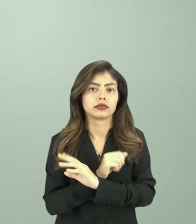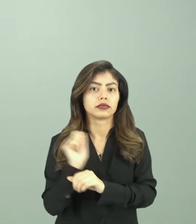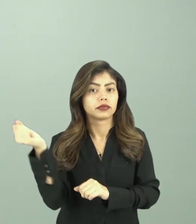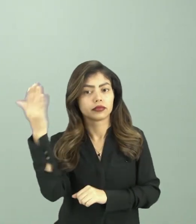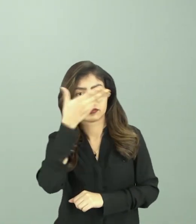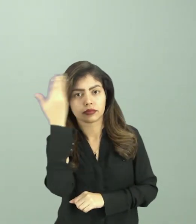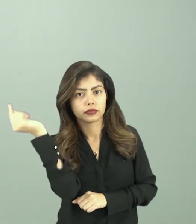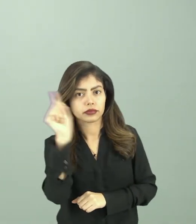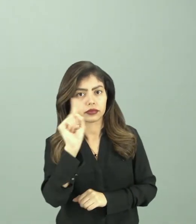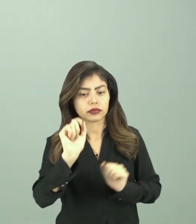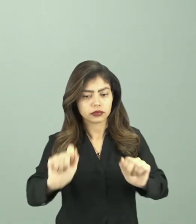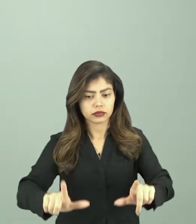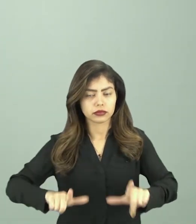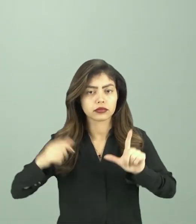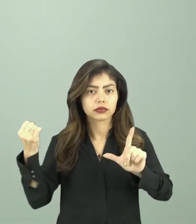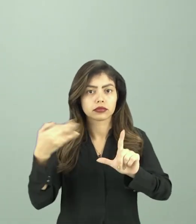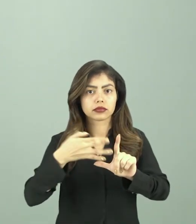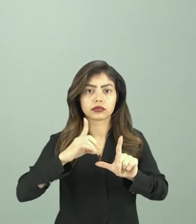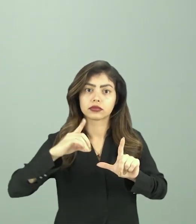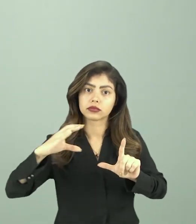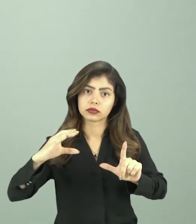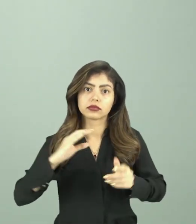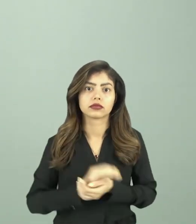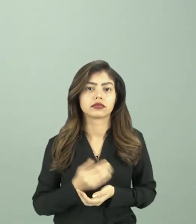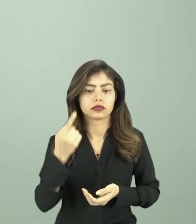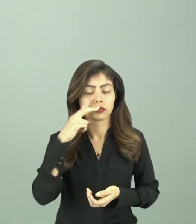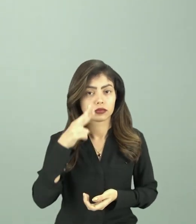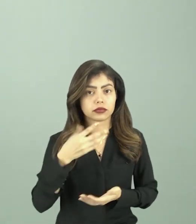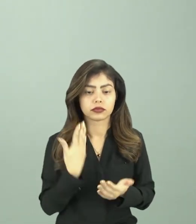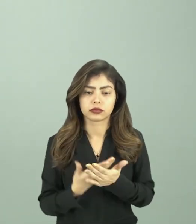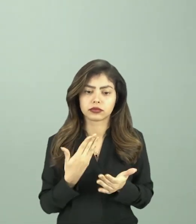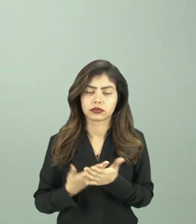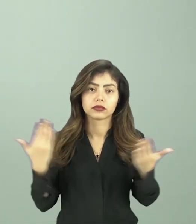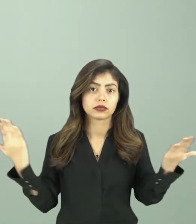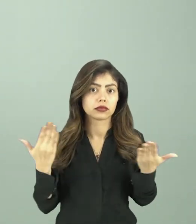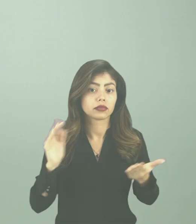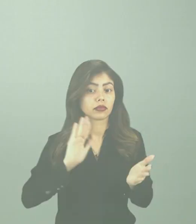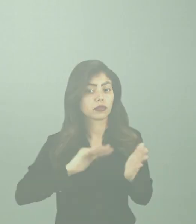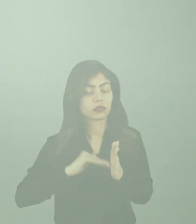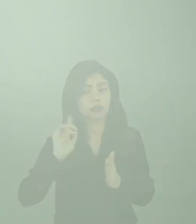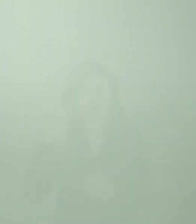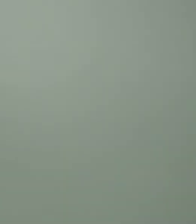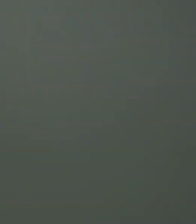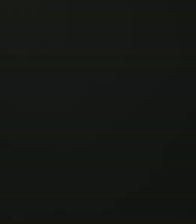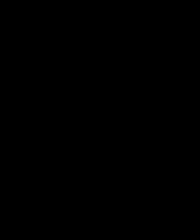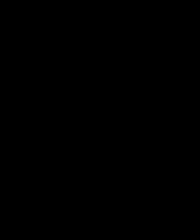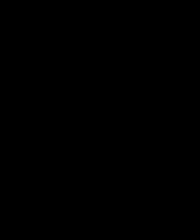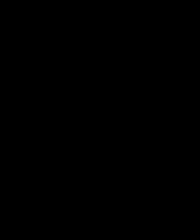plataforma Eduque para ver essa e outras aulas. Bons estudos e até a próxima!